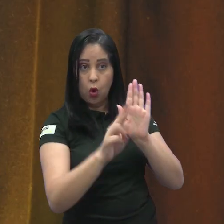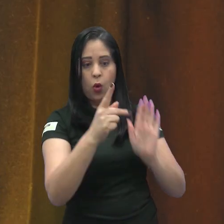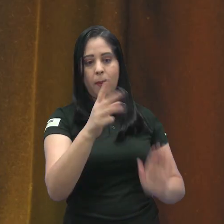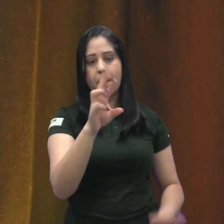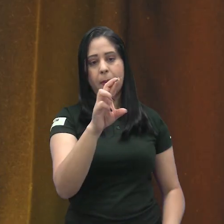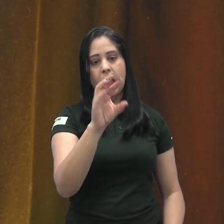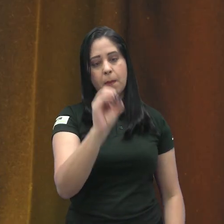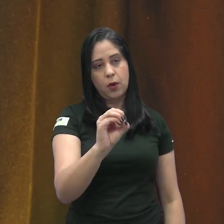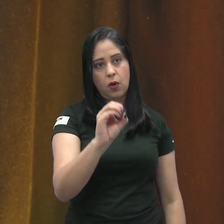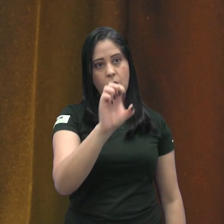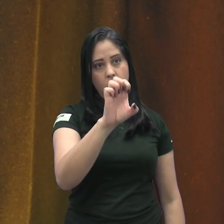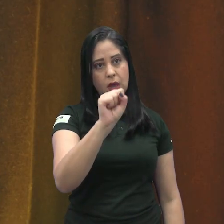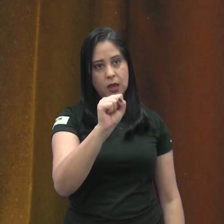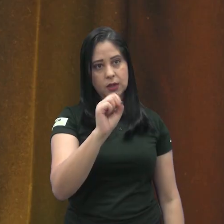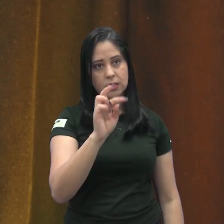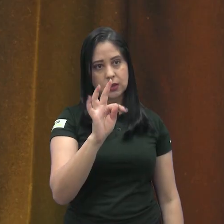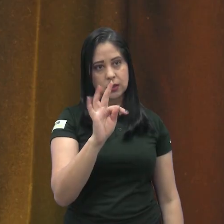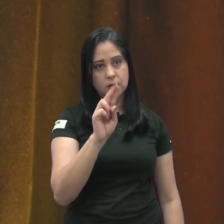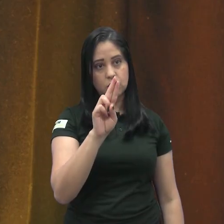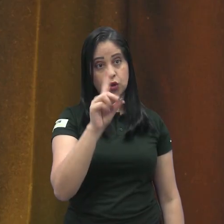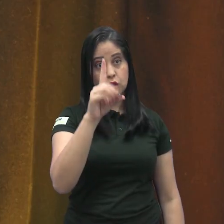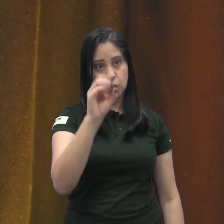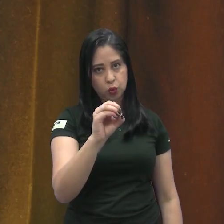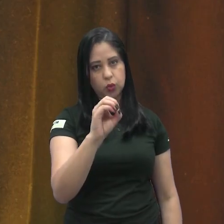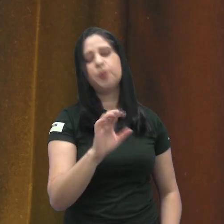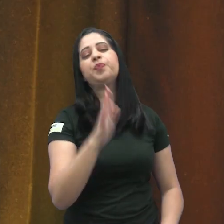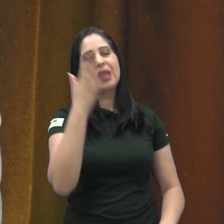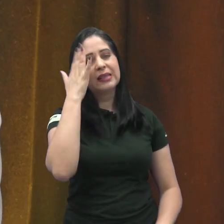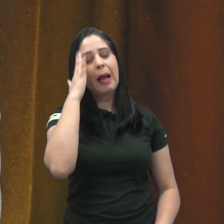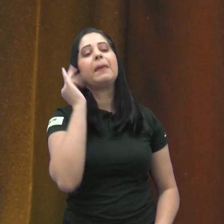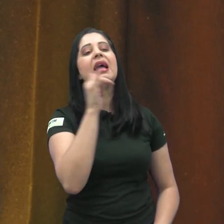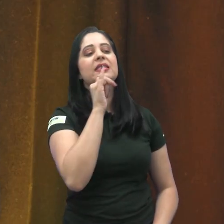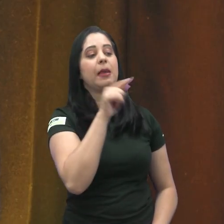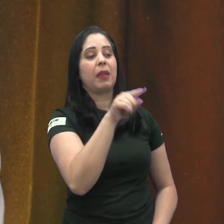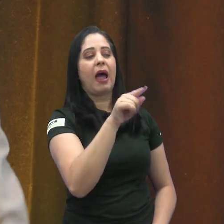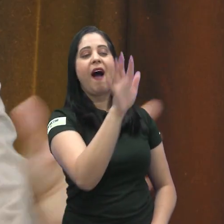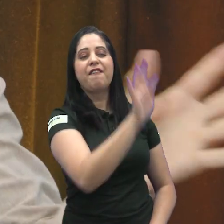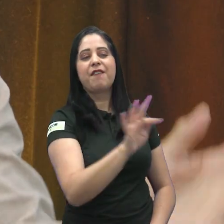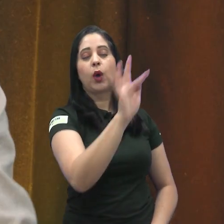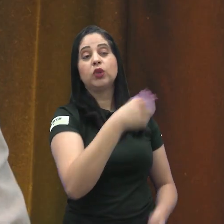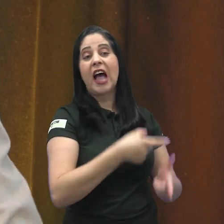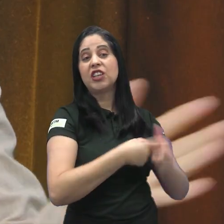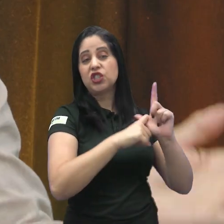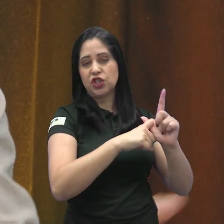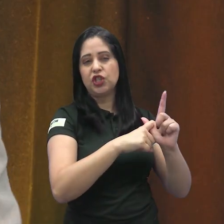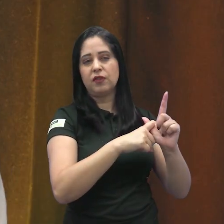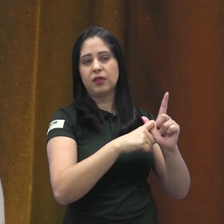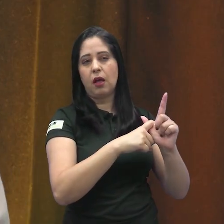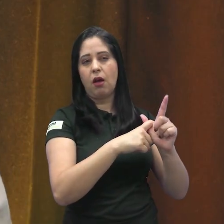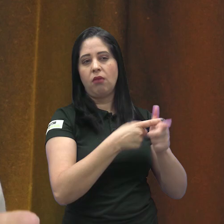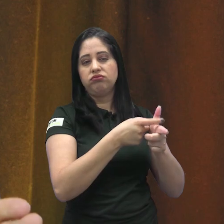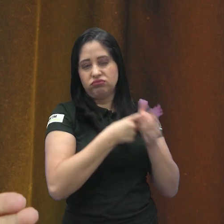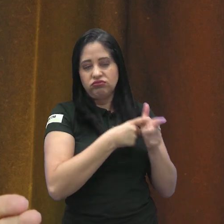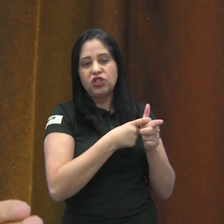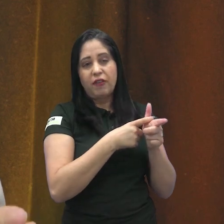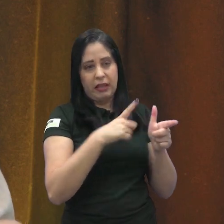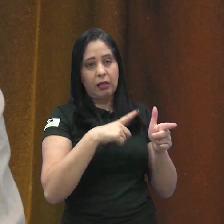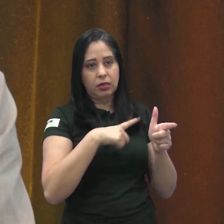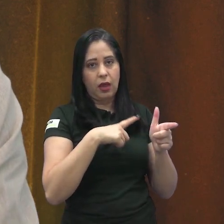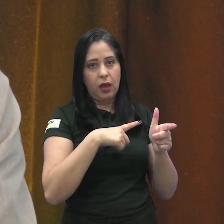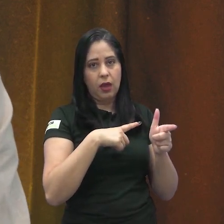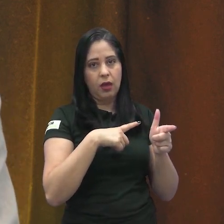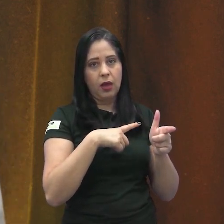seriam algumas instituições, por exemplo, de nível superior, que está com problema, por exemplo, com dívidas ativas, que trocasse isso em